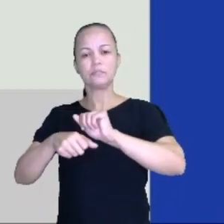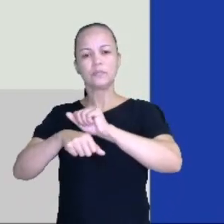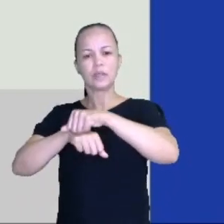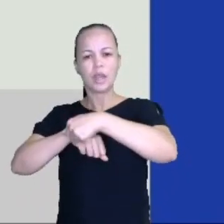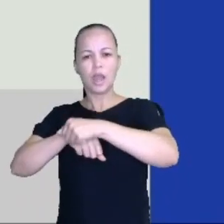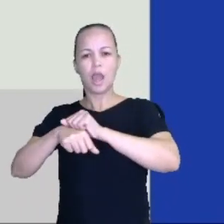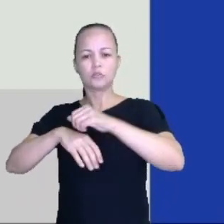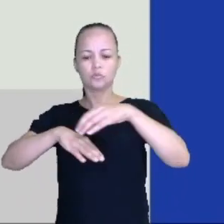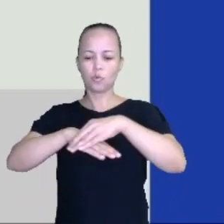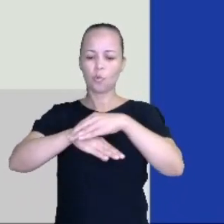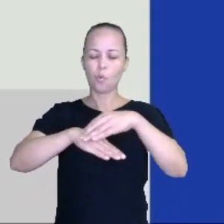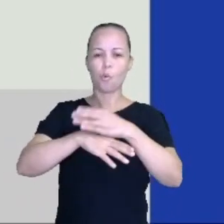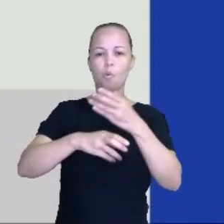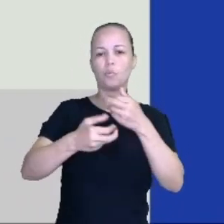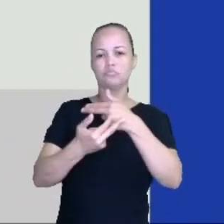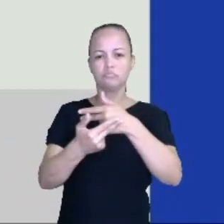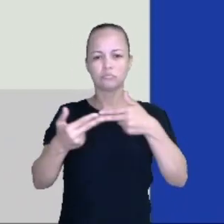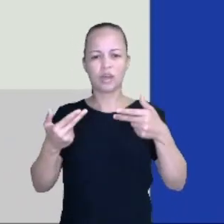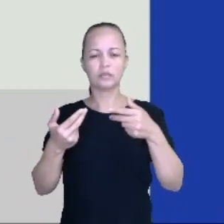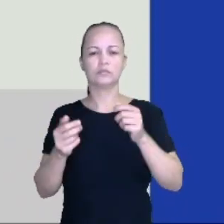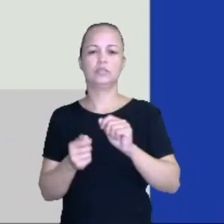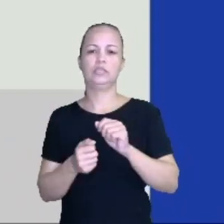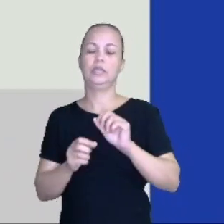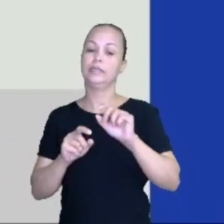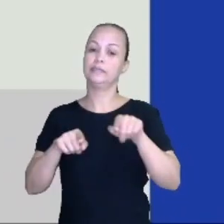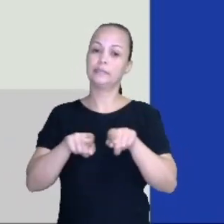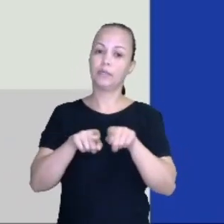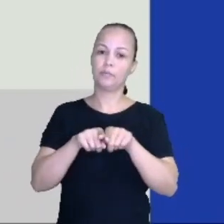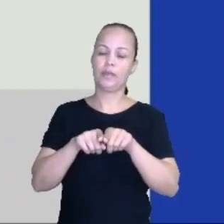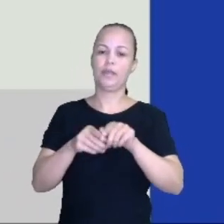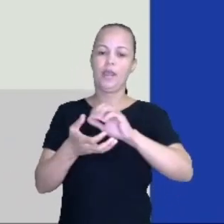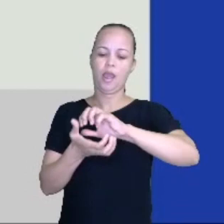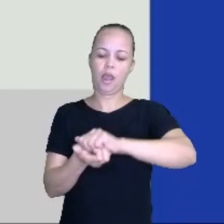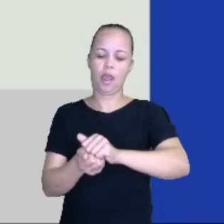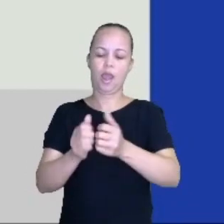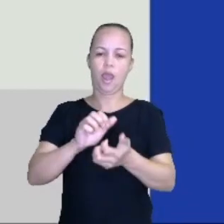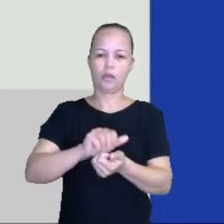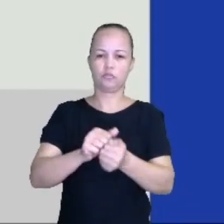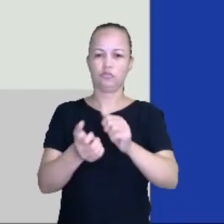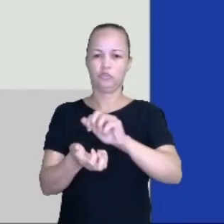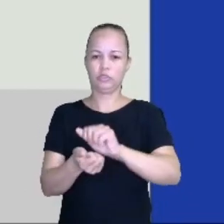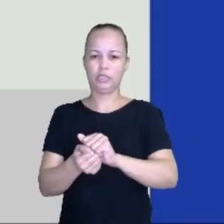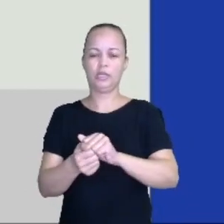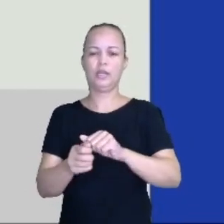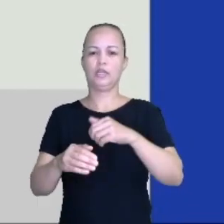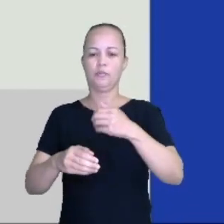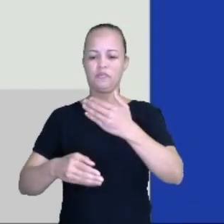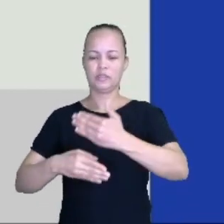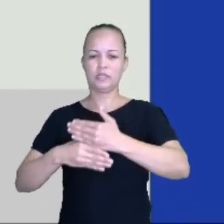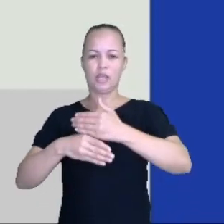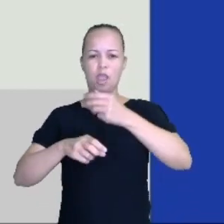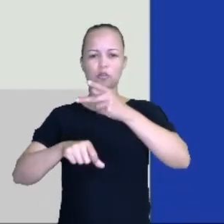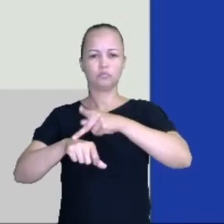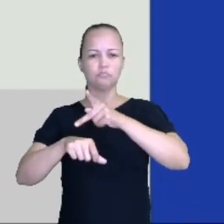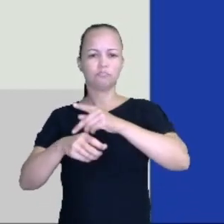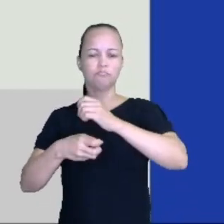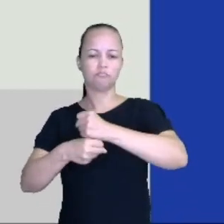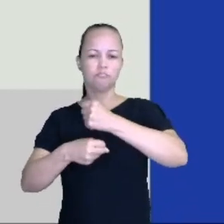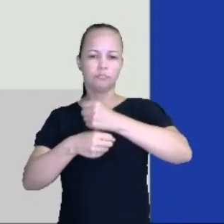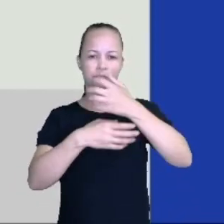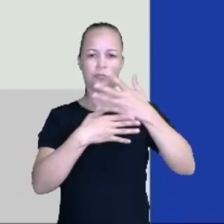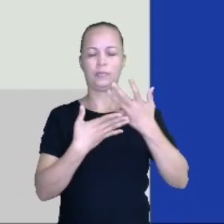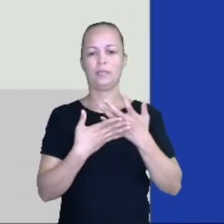formar o barro e as pedras. Também aprendemos que existem alguns materiais que não